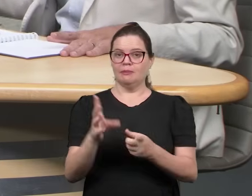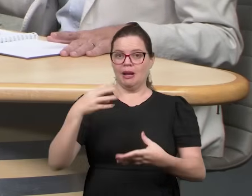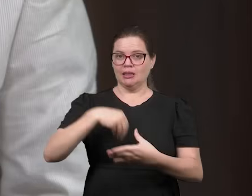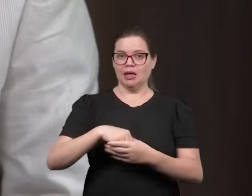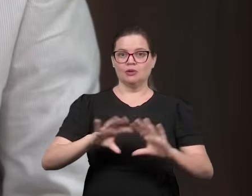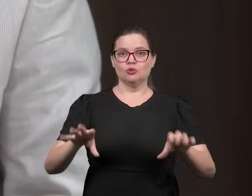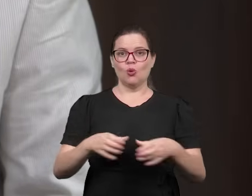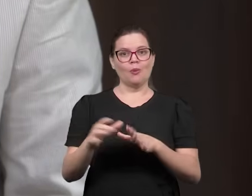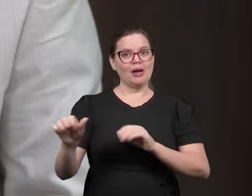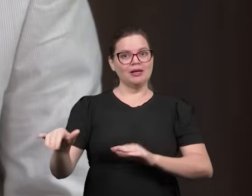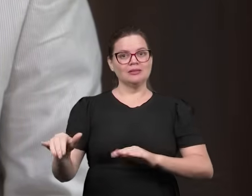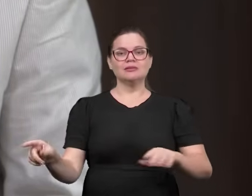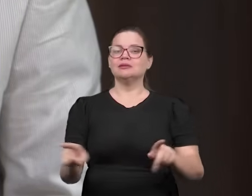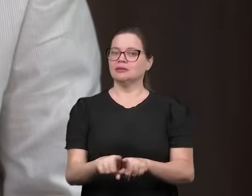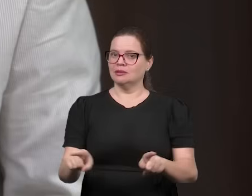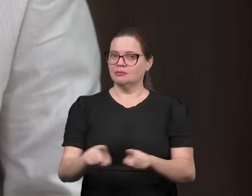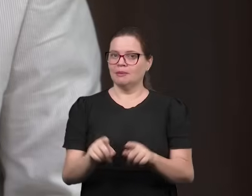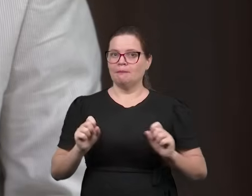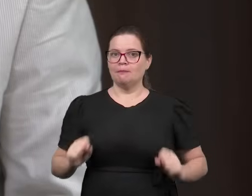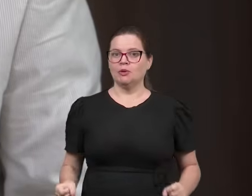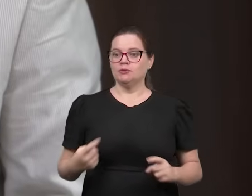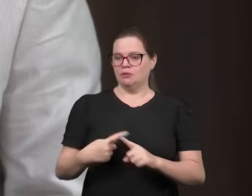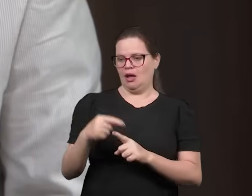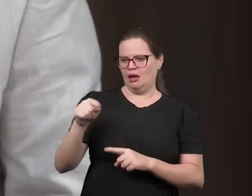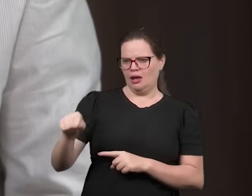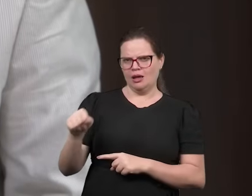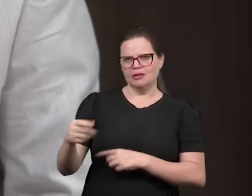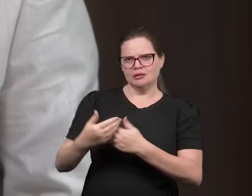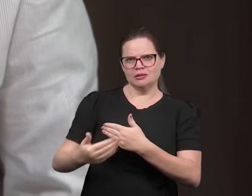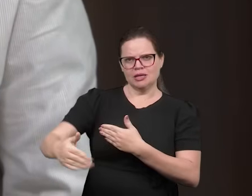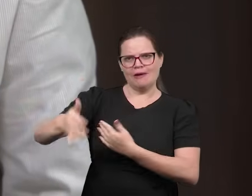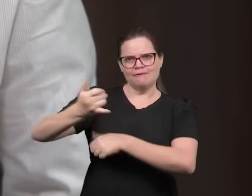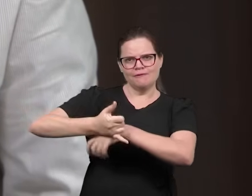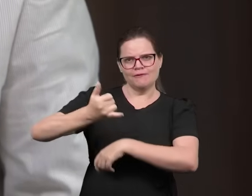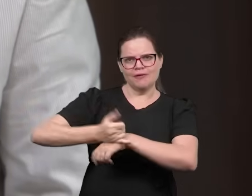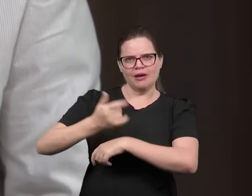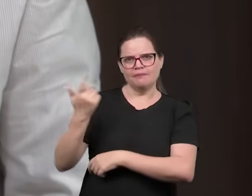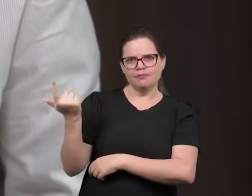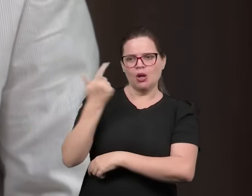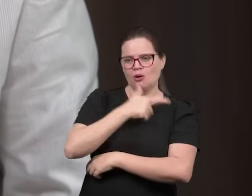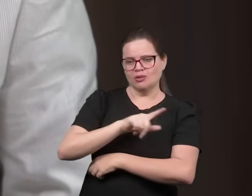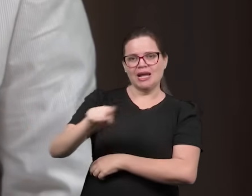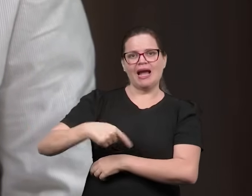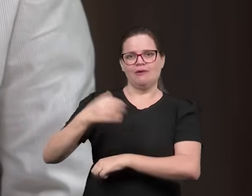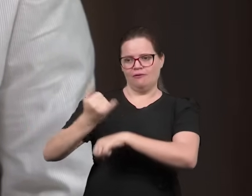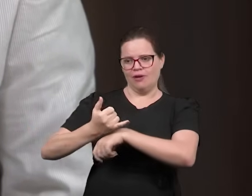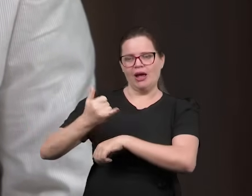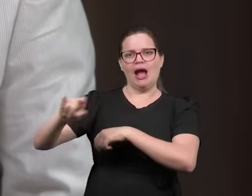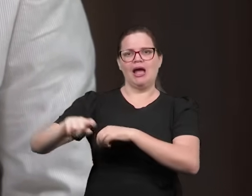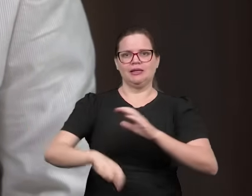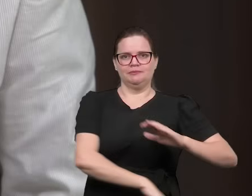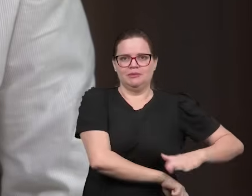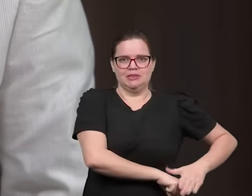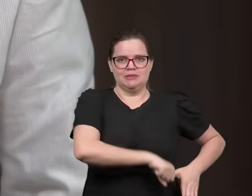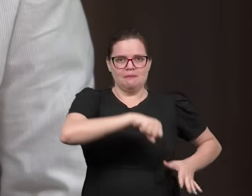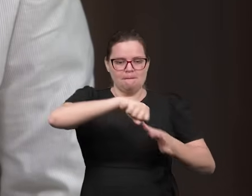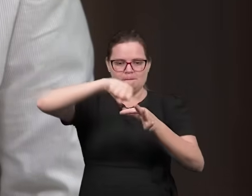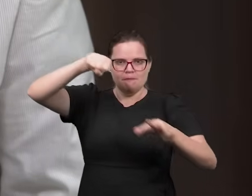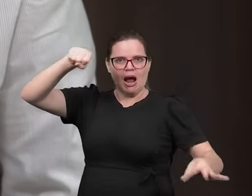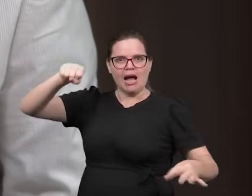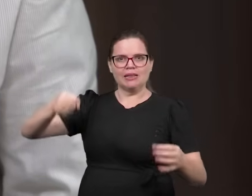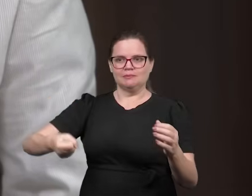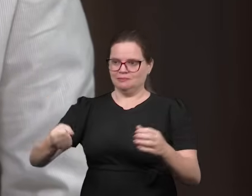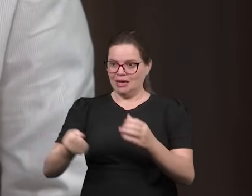porque da parte do trabalho dele vai se criar as armas, a flecha, a espada,